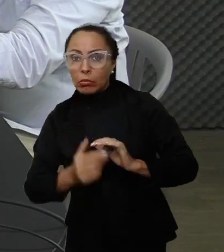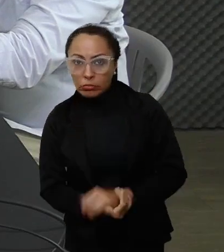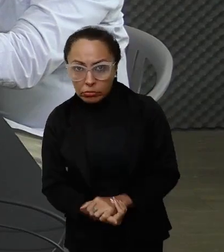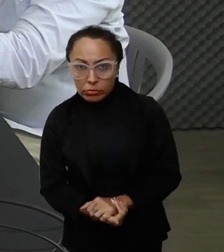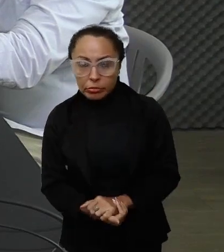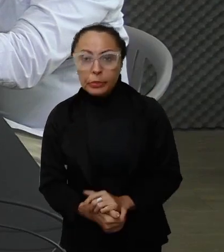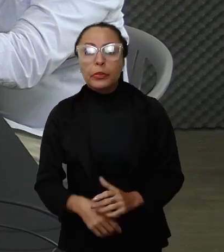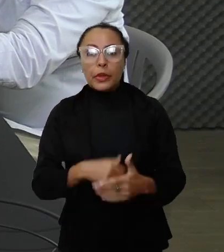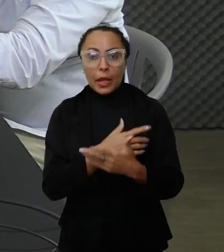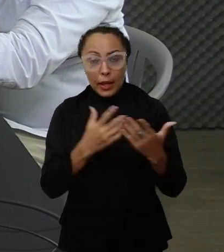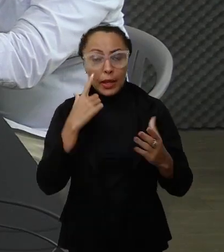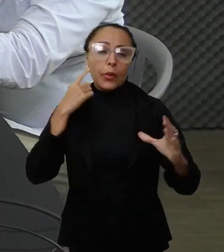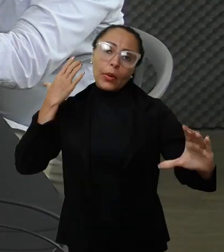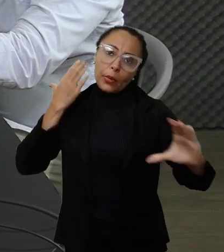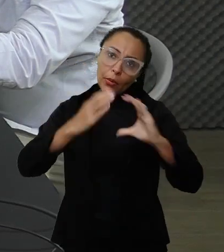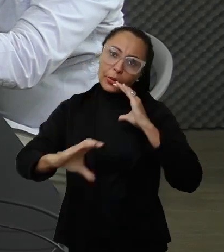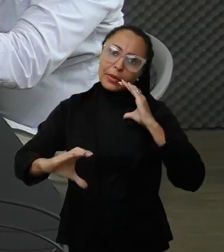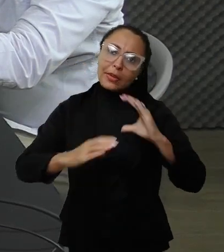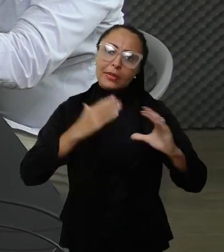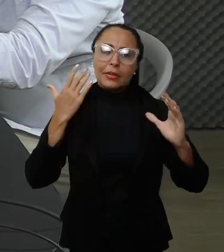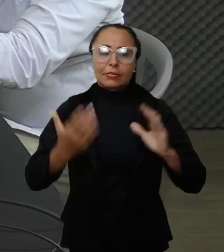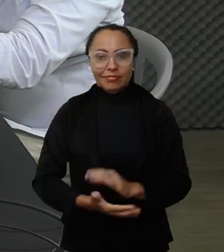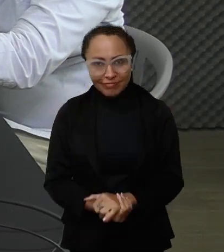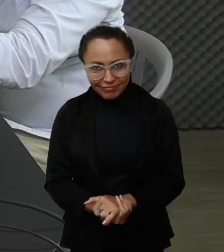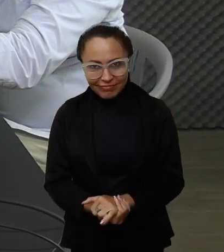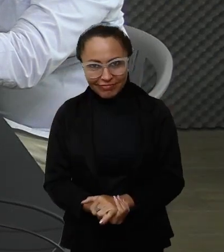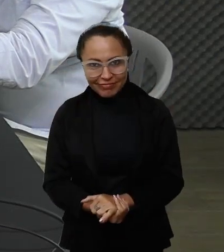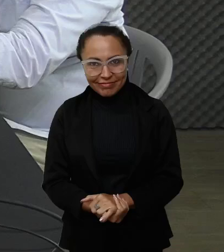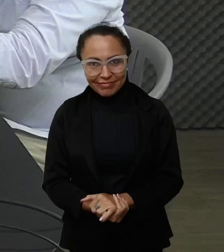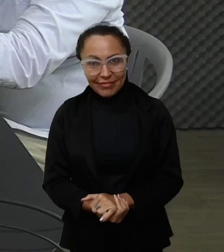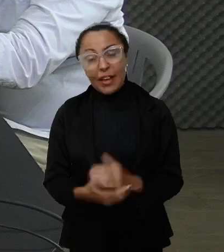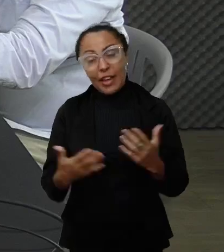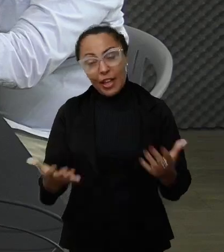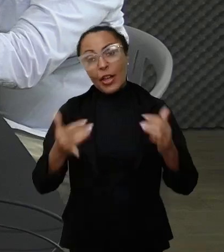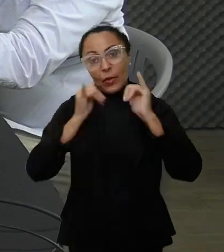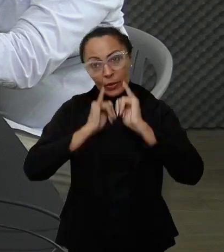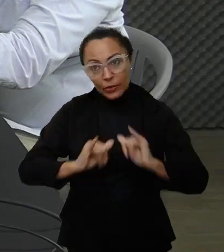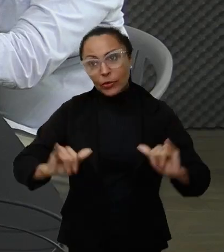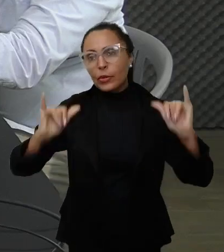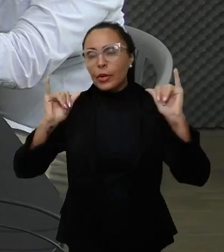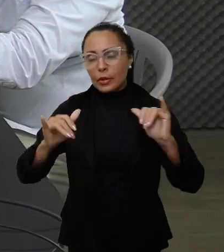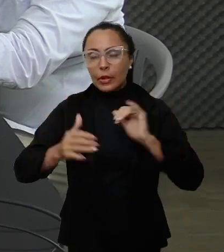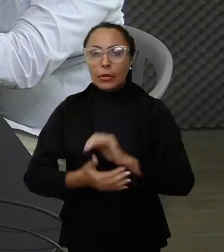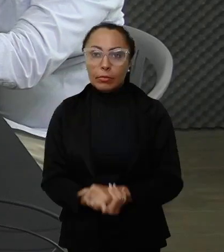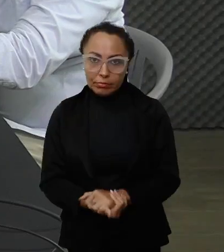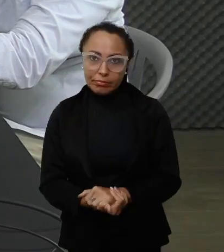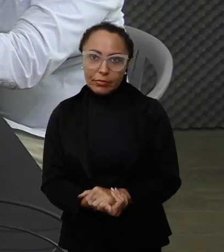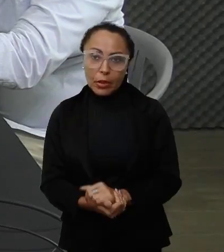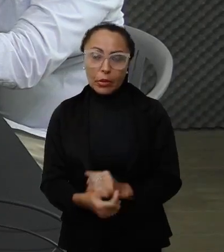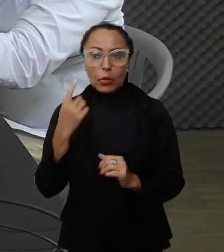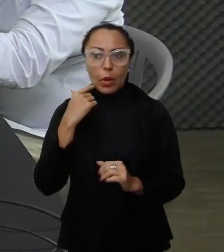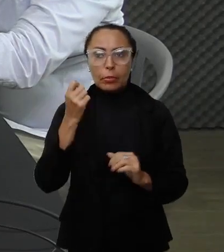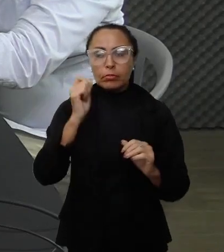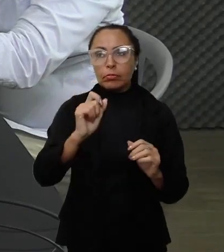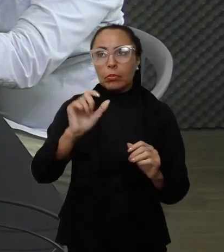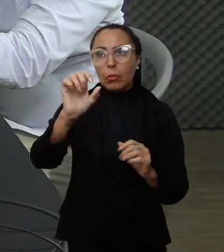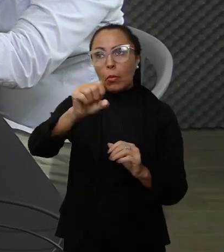um veículo de comunicação. É uma forma que você tem de comunicar. Um aviso numa porta